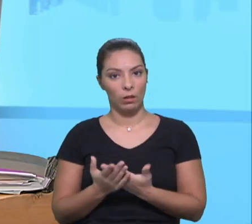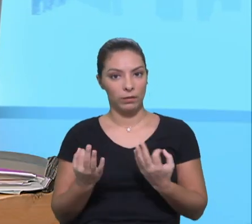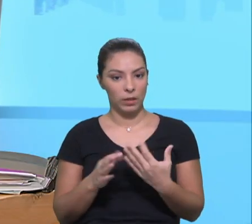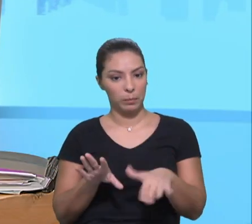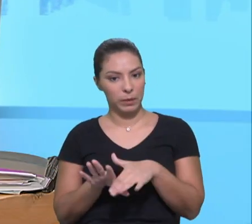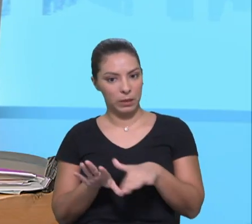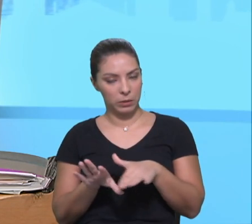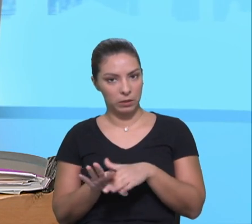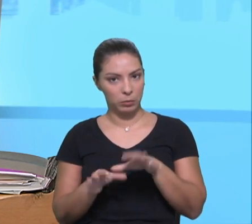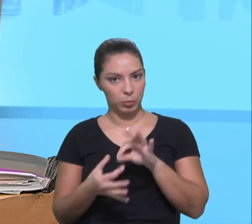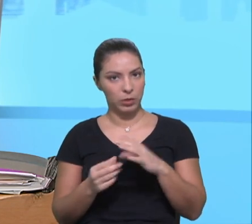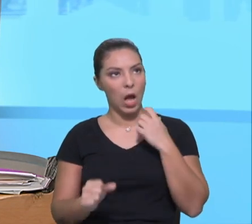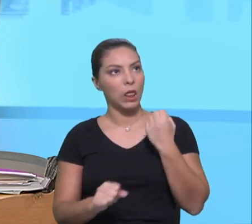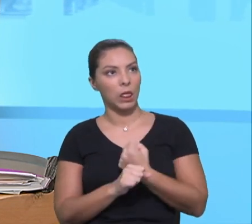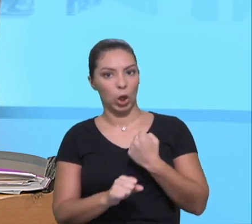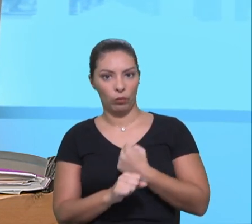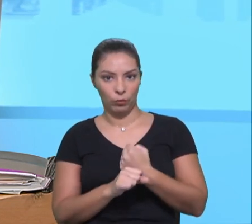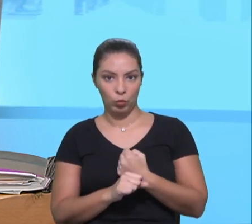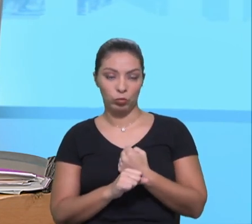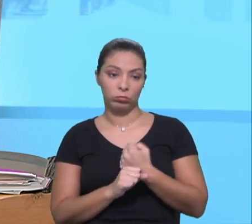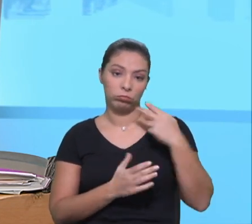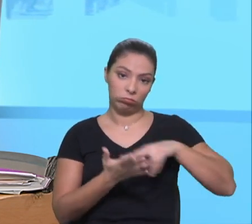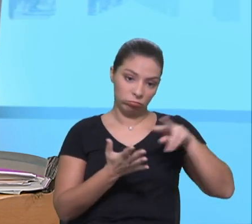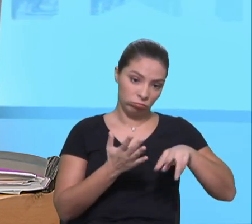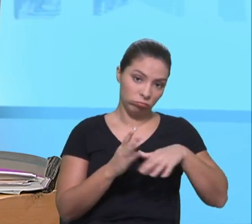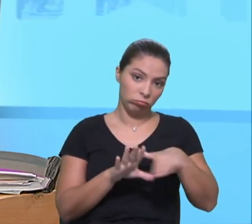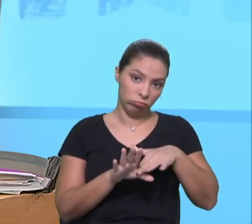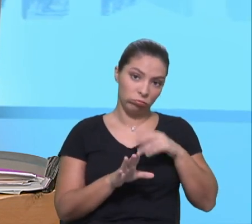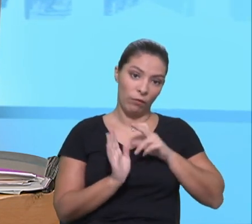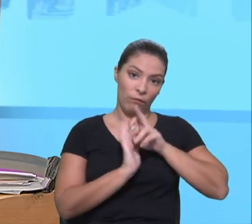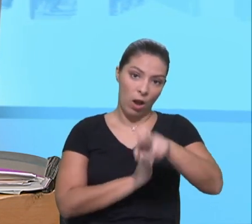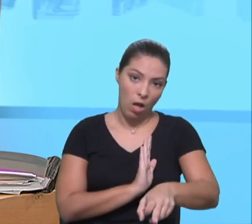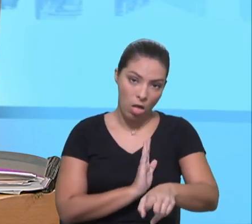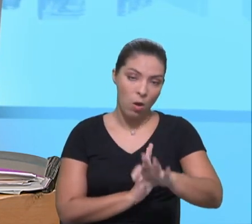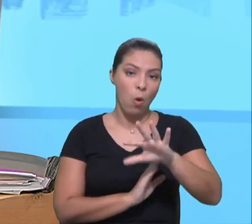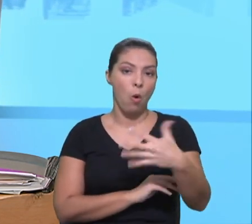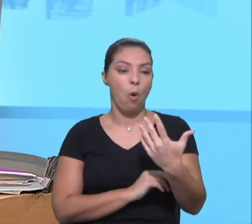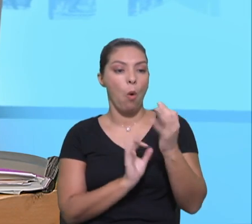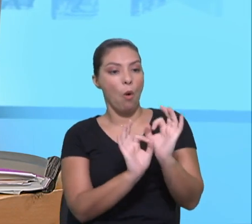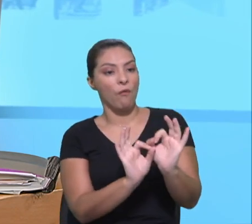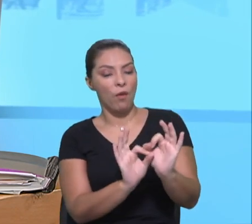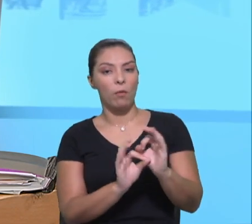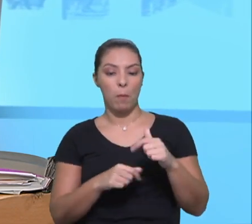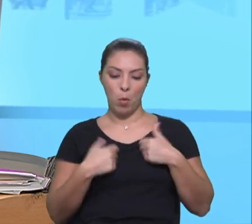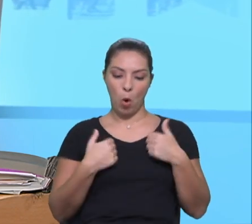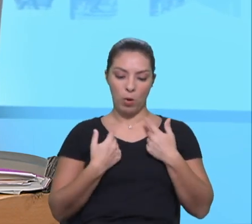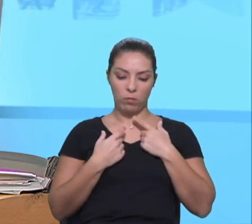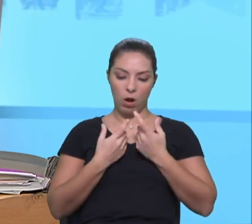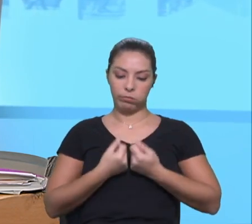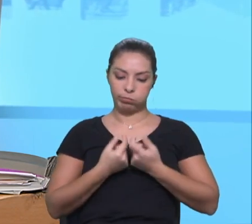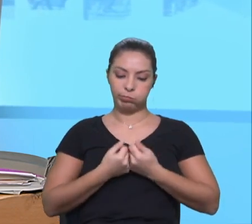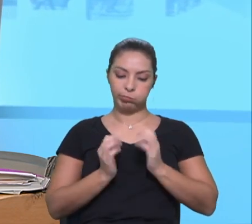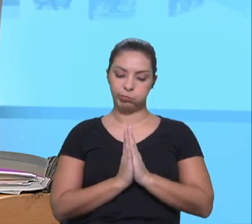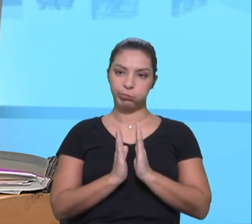participação ativa na liturgia, ou não, e contribui também para favorecer a oração pessoal, ou não. E é